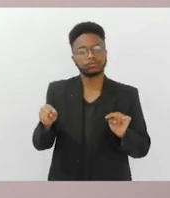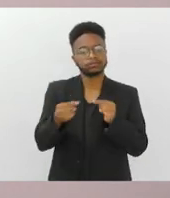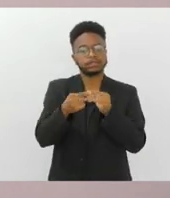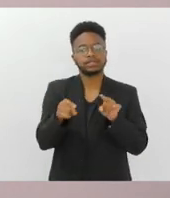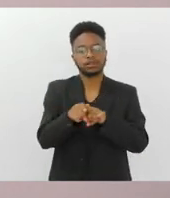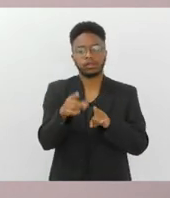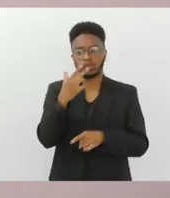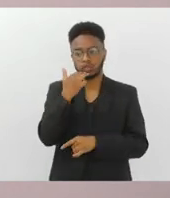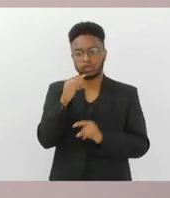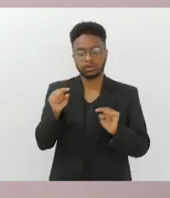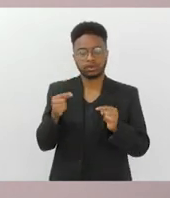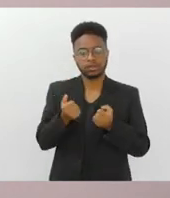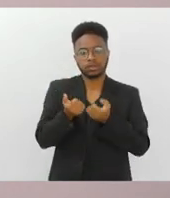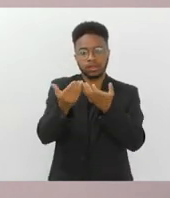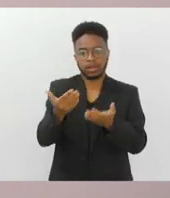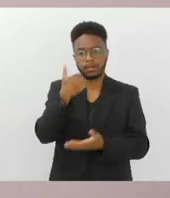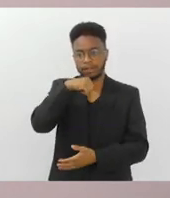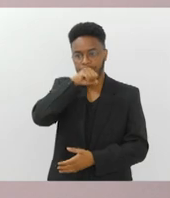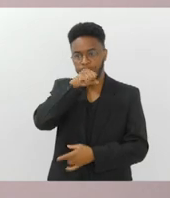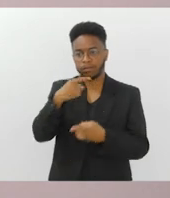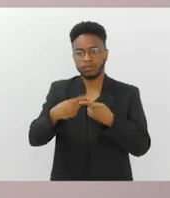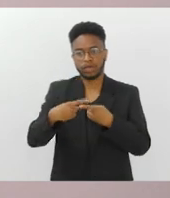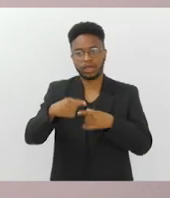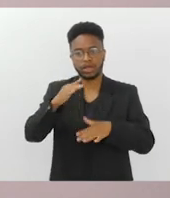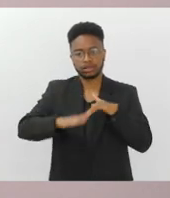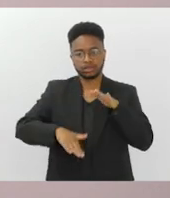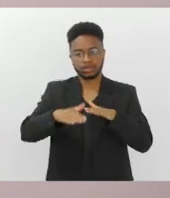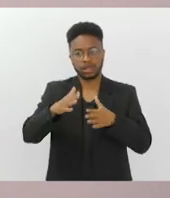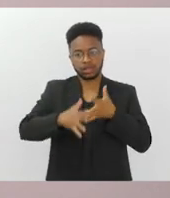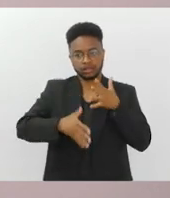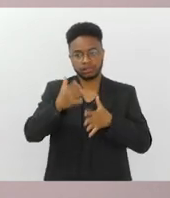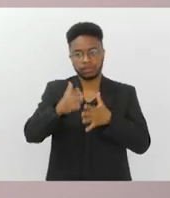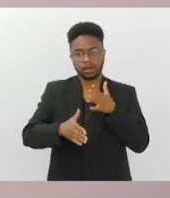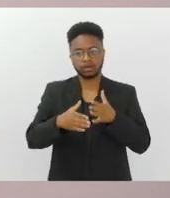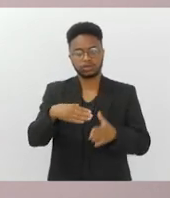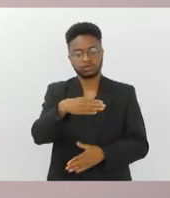as mães, porque isso também interfere na produção de leite.